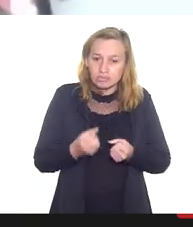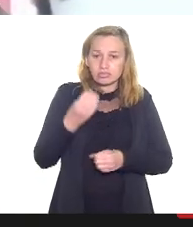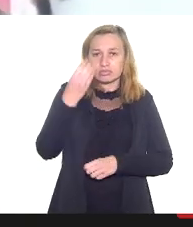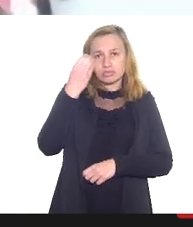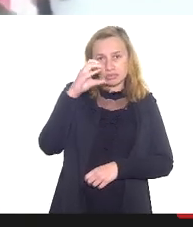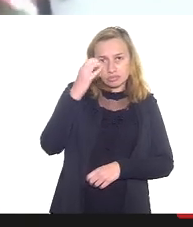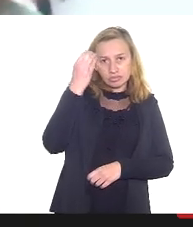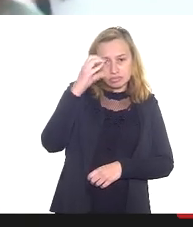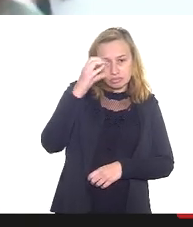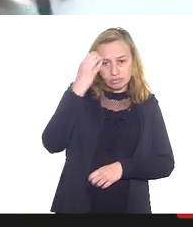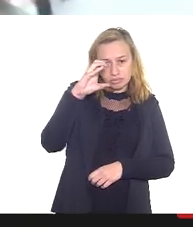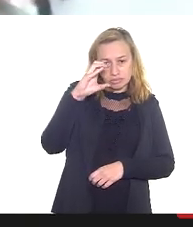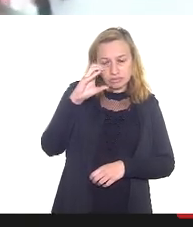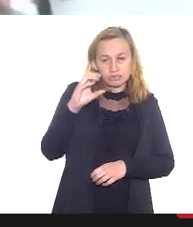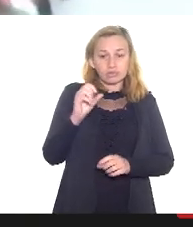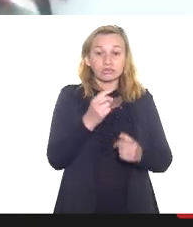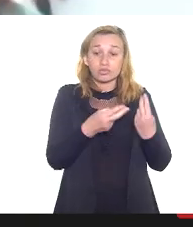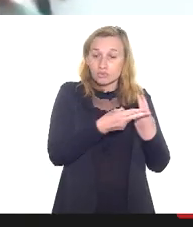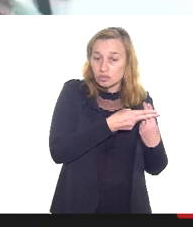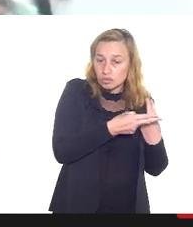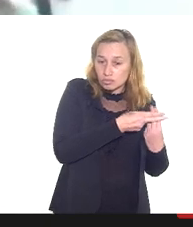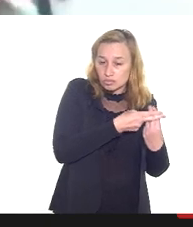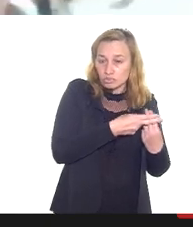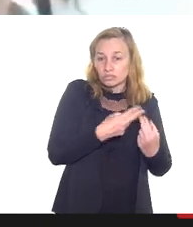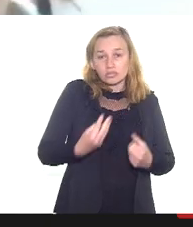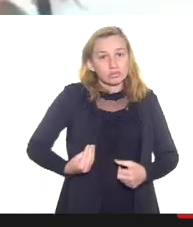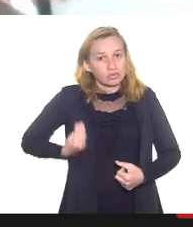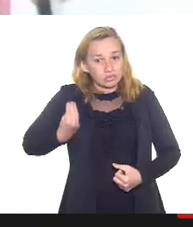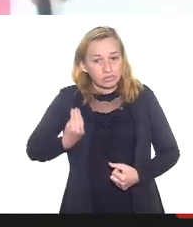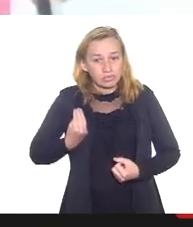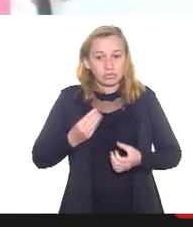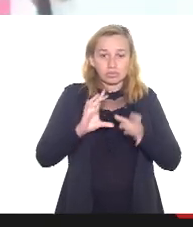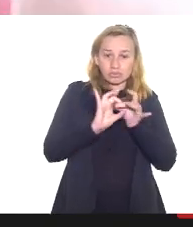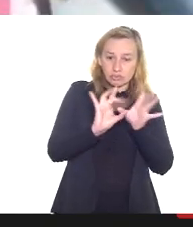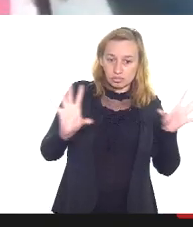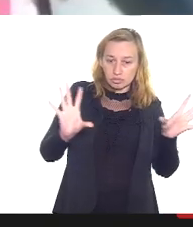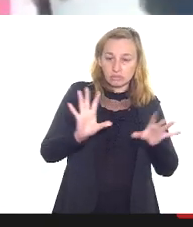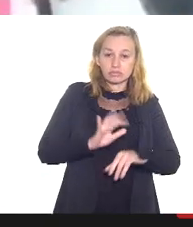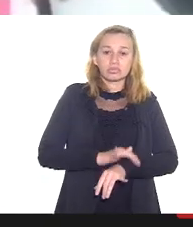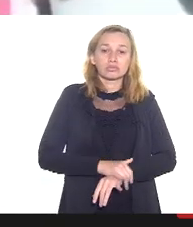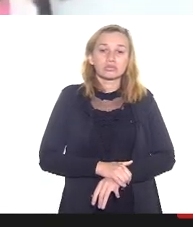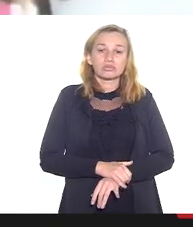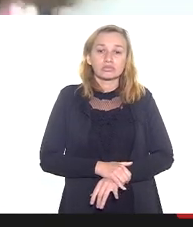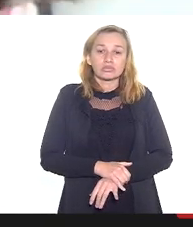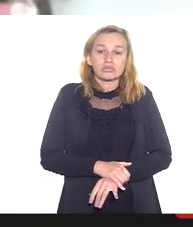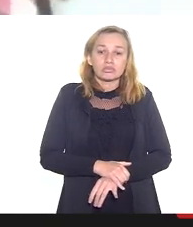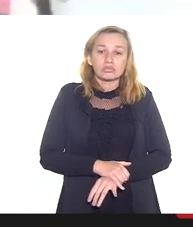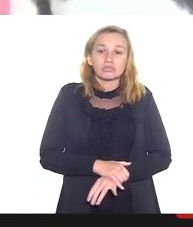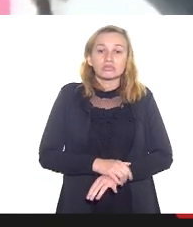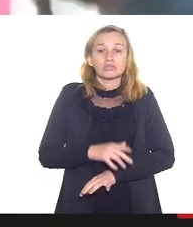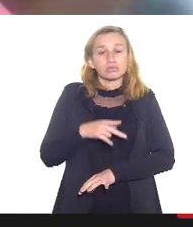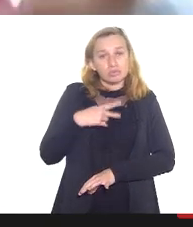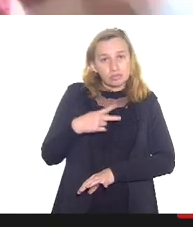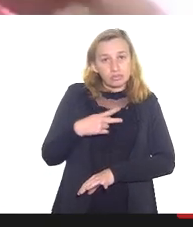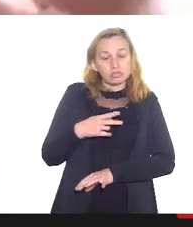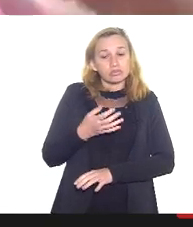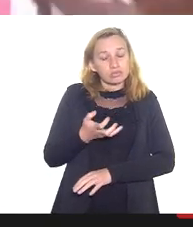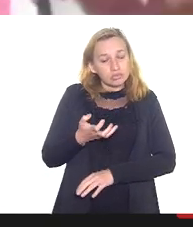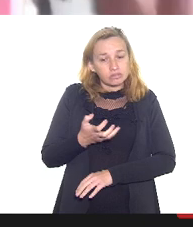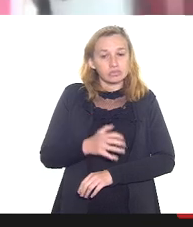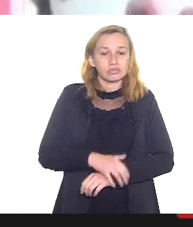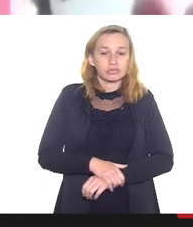ciência, do SUS, da vida e da democracia. Bem, dito isso, eu